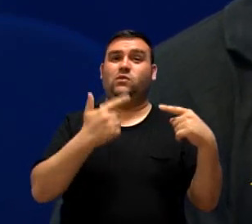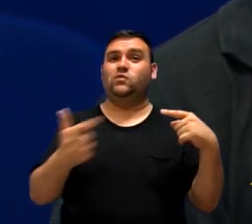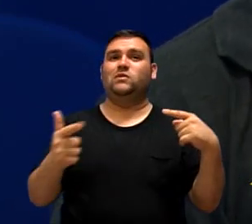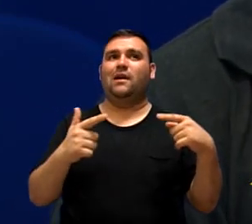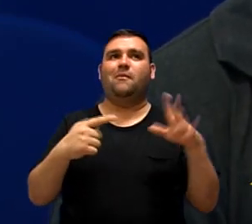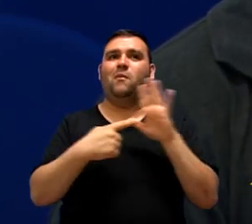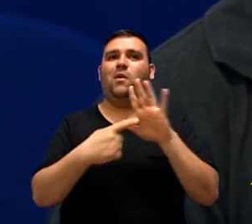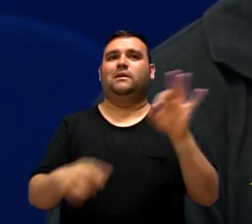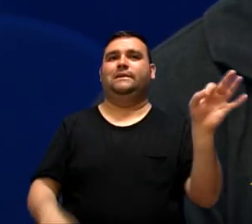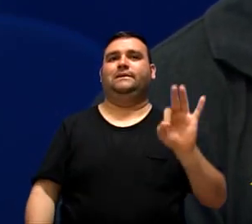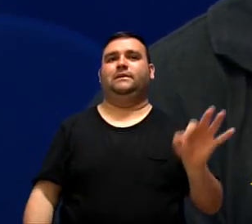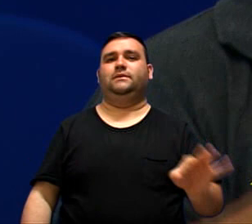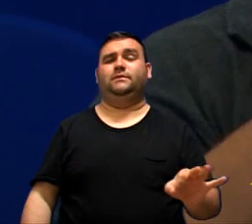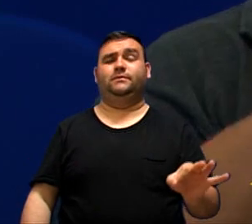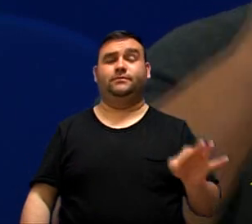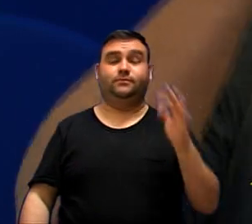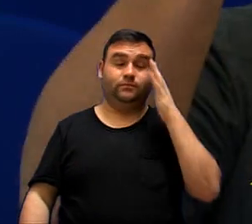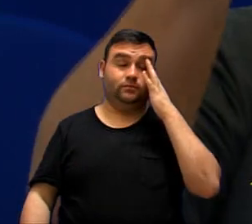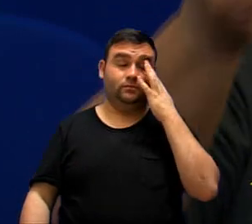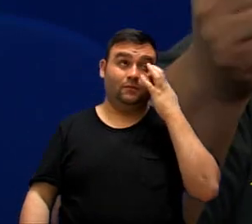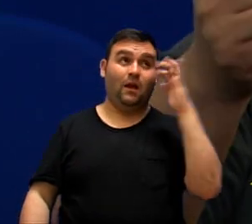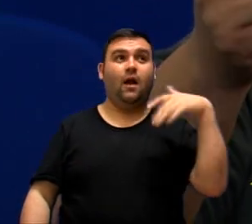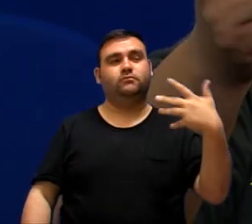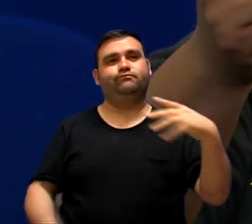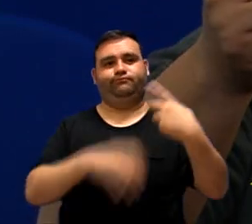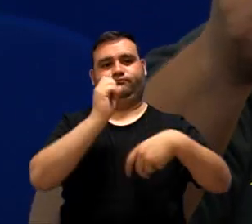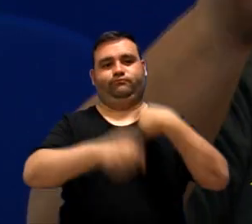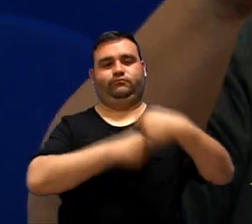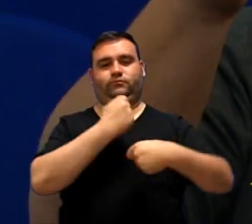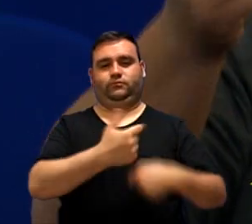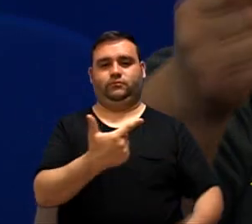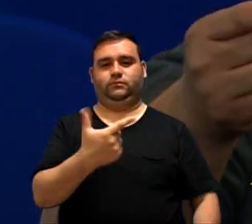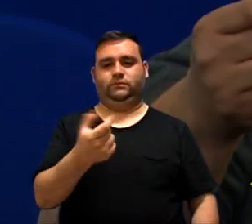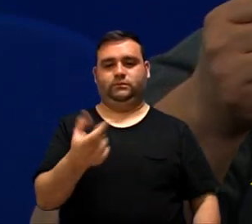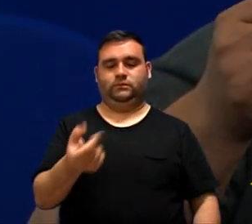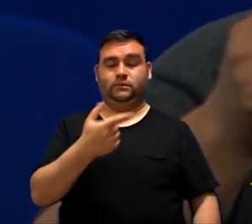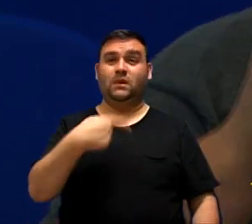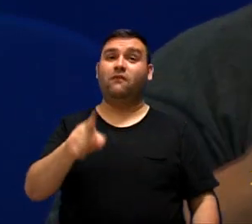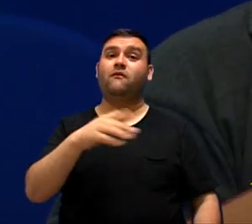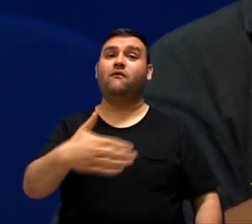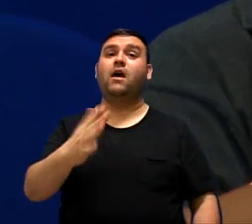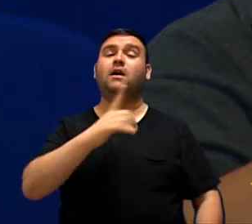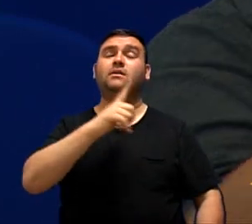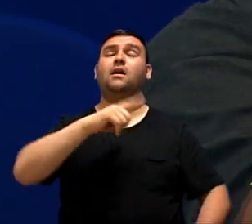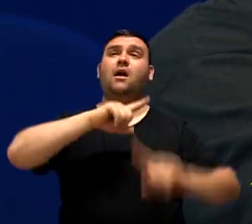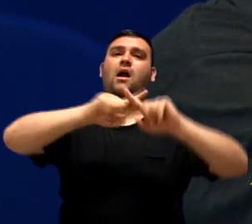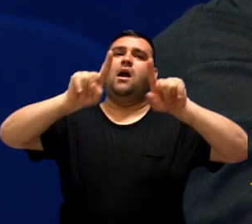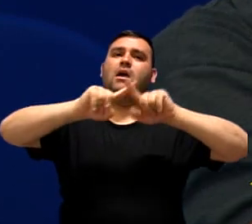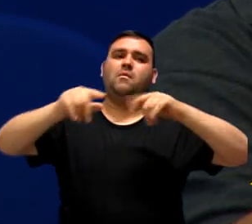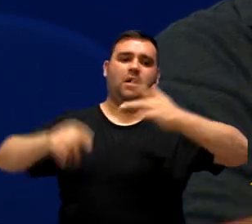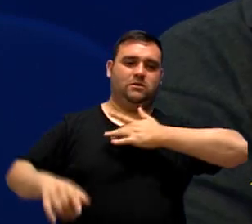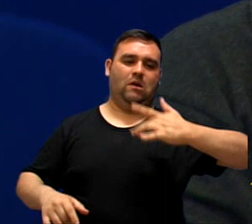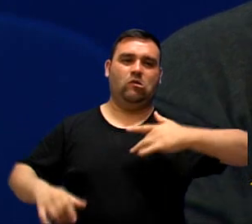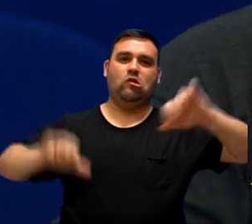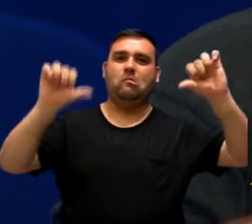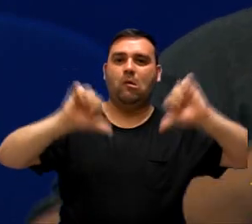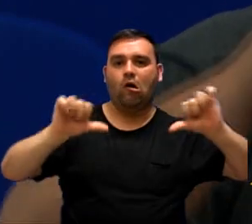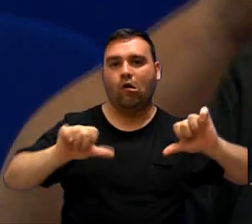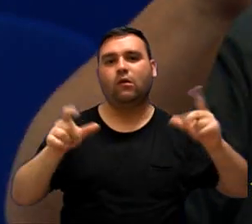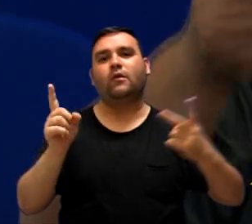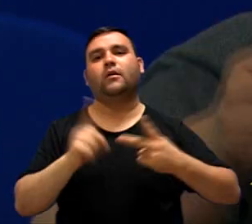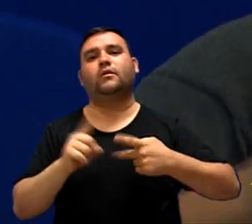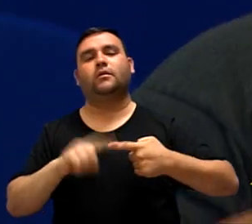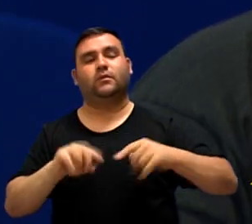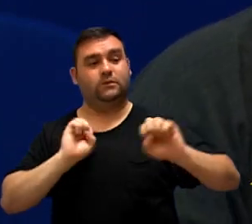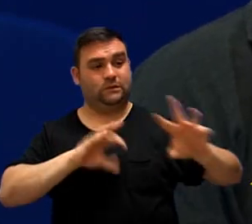à tona. Aí, no ano que vem, vai se reclamar de que a saúde não está caminhando bem,